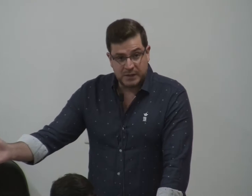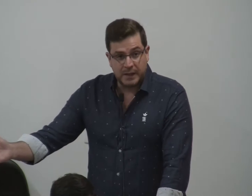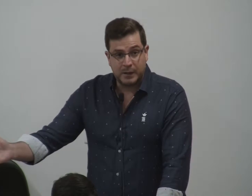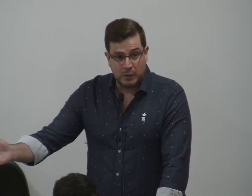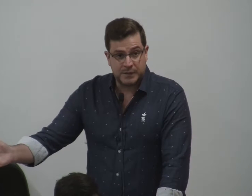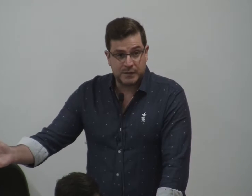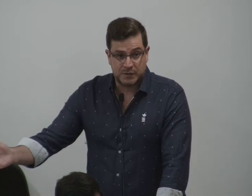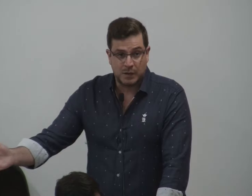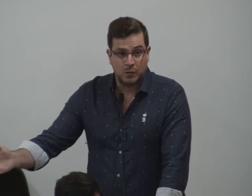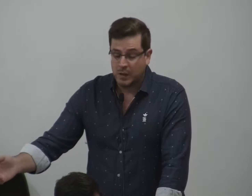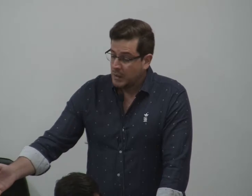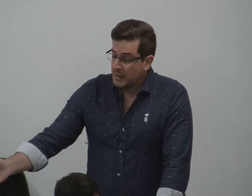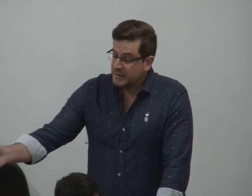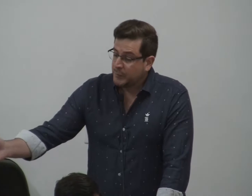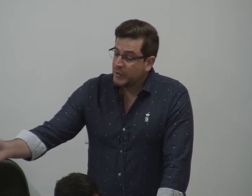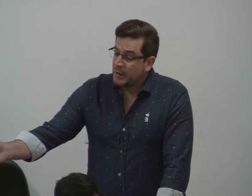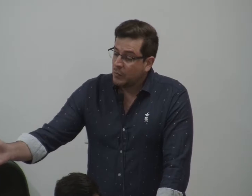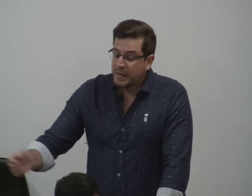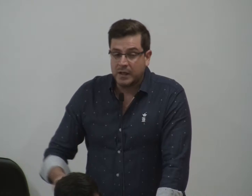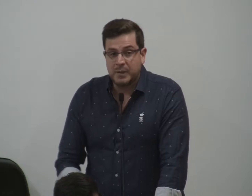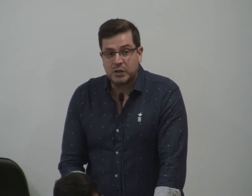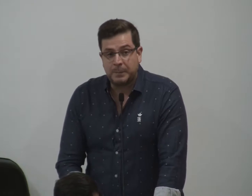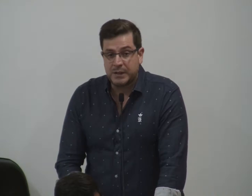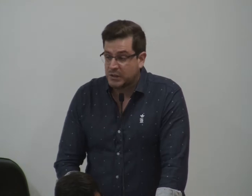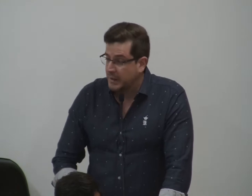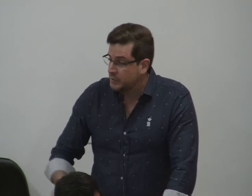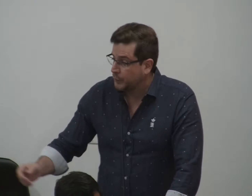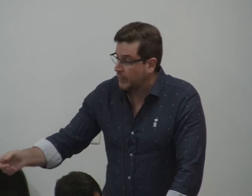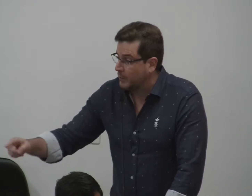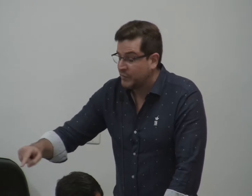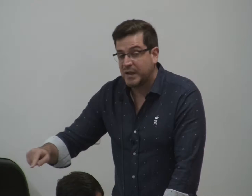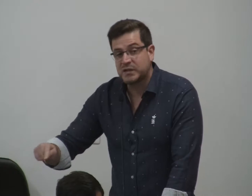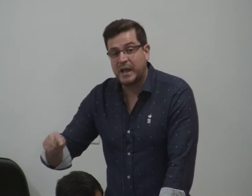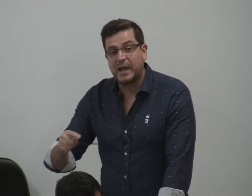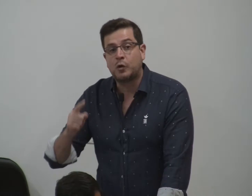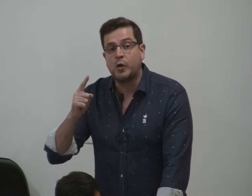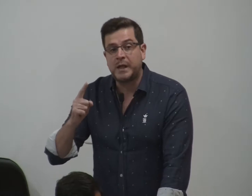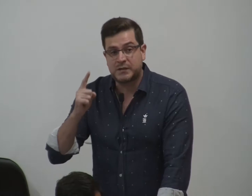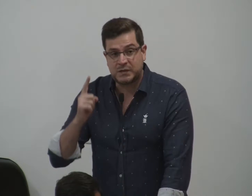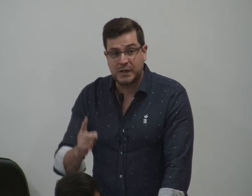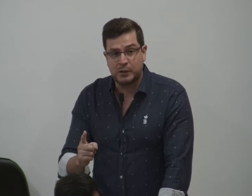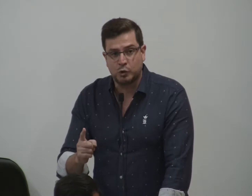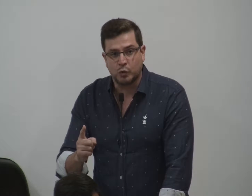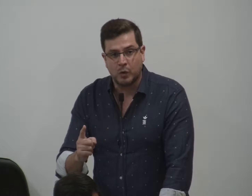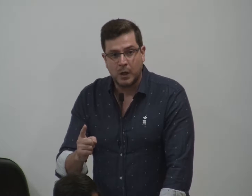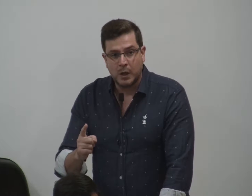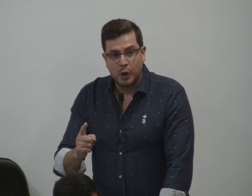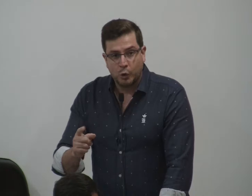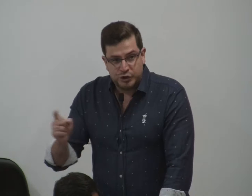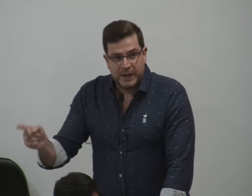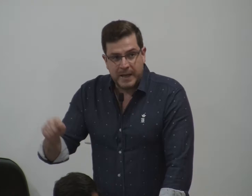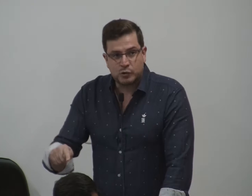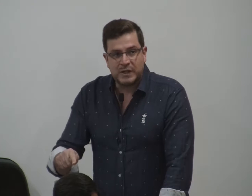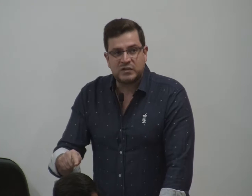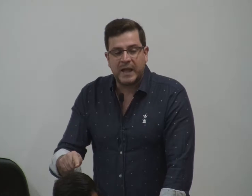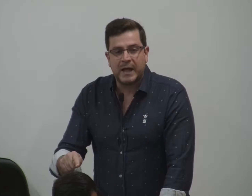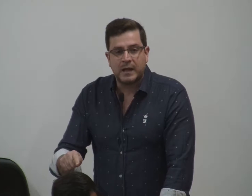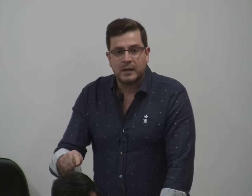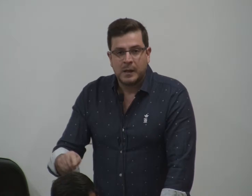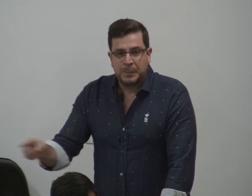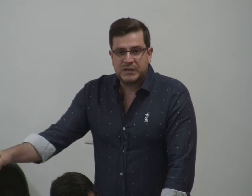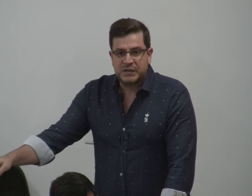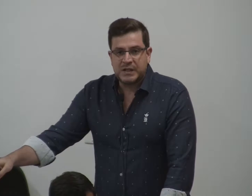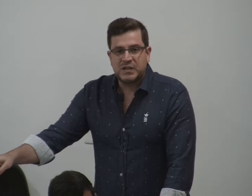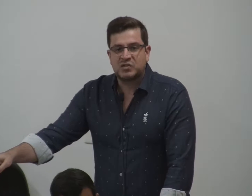primeiro precisa ter a regularização, até porque o requerimento é pertinente, porque uma vez que é reconhecido o direito da